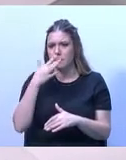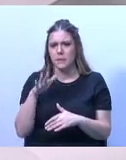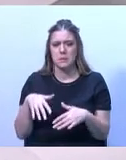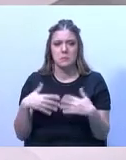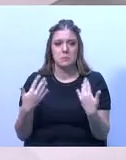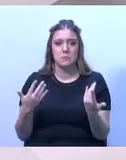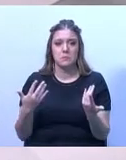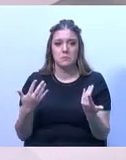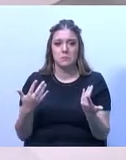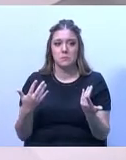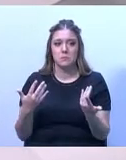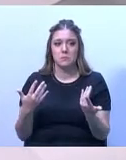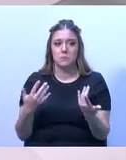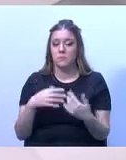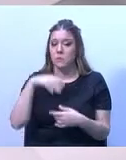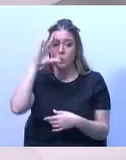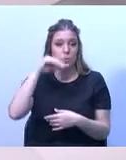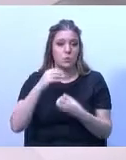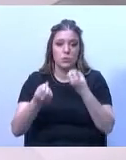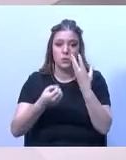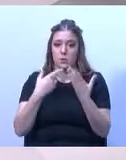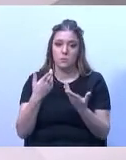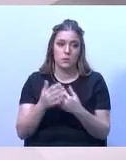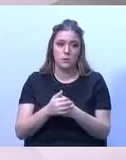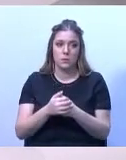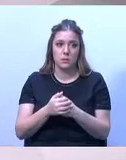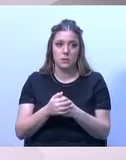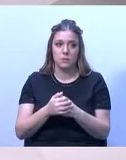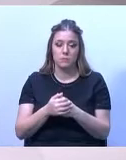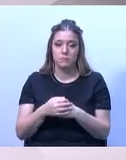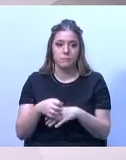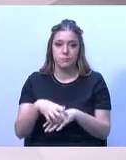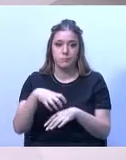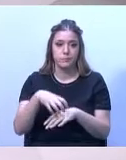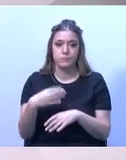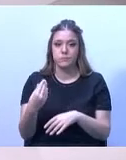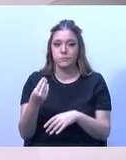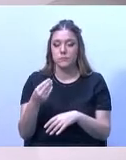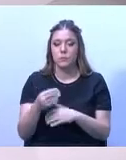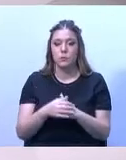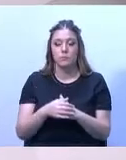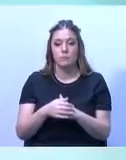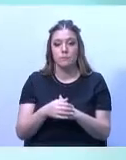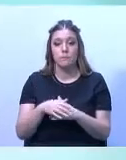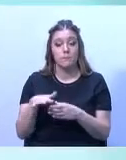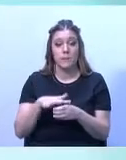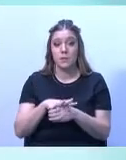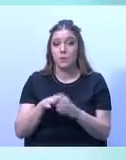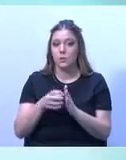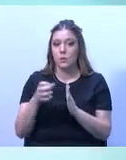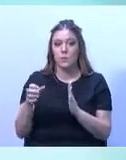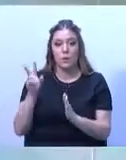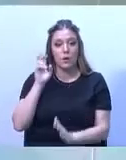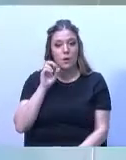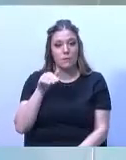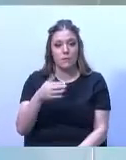lá, não sei explicar, era um bocado de carne amassada. Muito bem, Fátima. Aqui um caso complexo que vamos ouvir o Sr. Doutor.